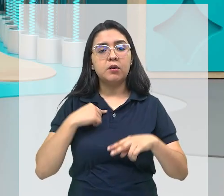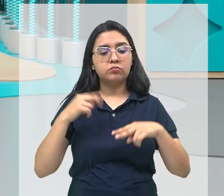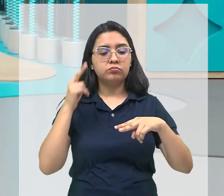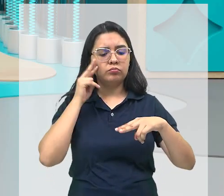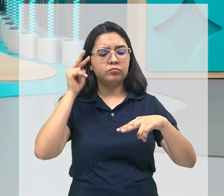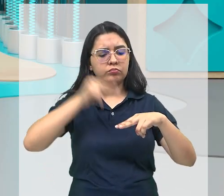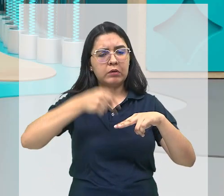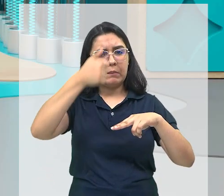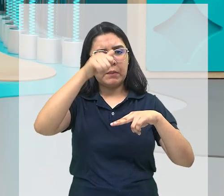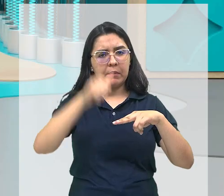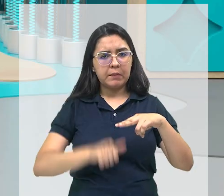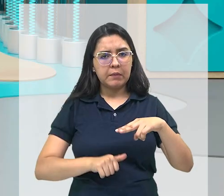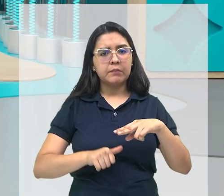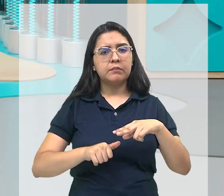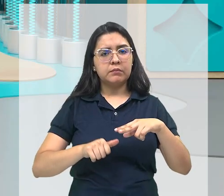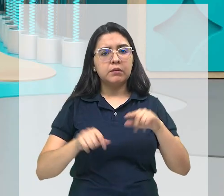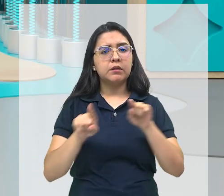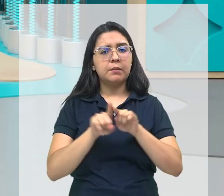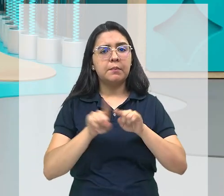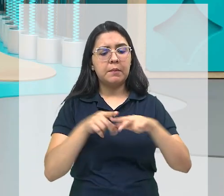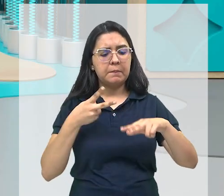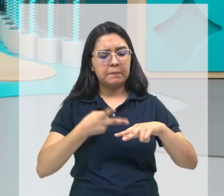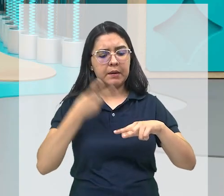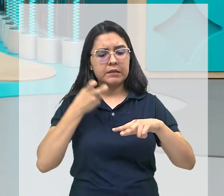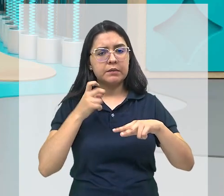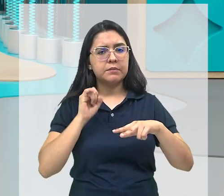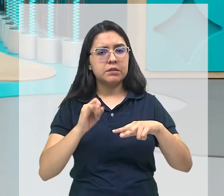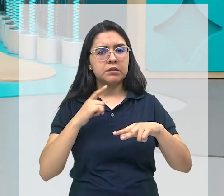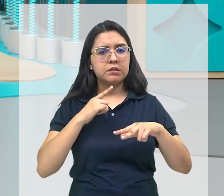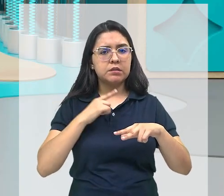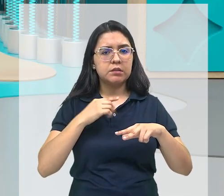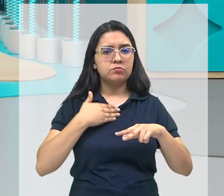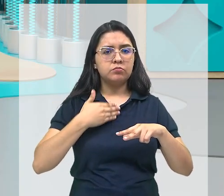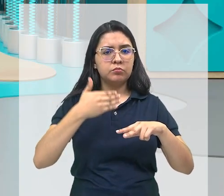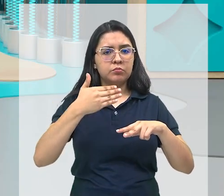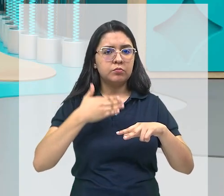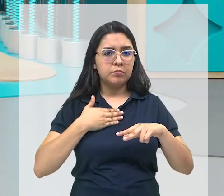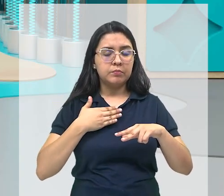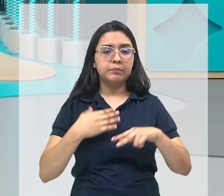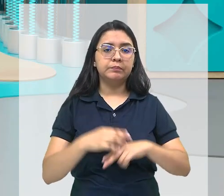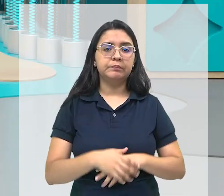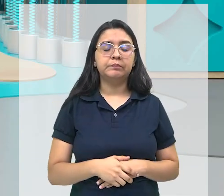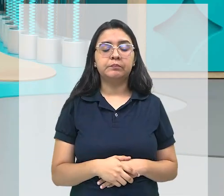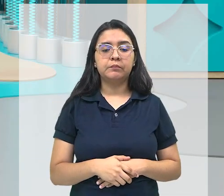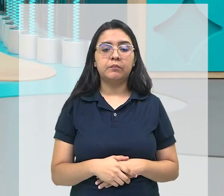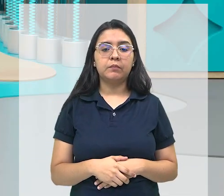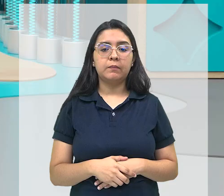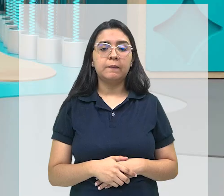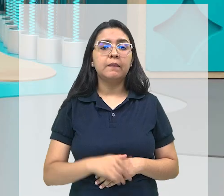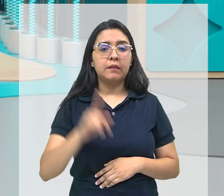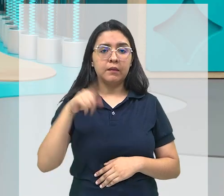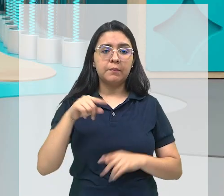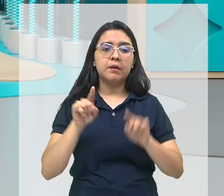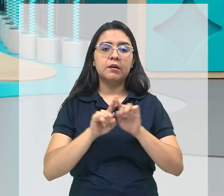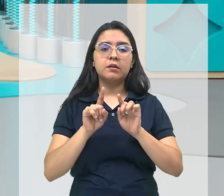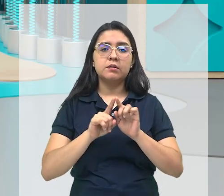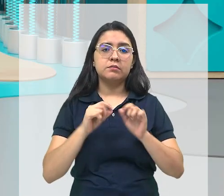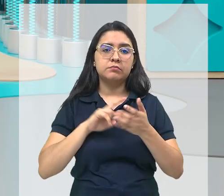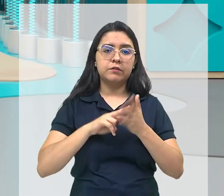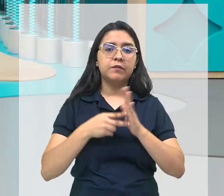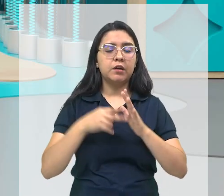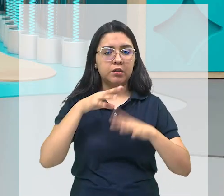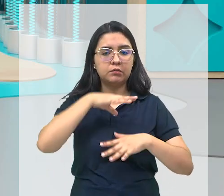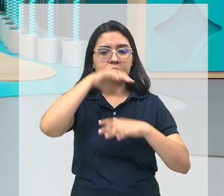vítima, porque assim você percebe também se está tendo elevação do tórax, né, que é um sinal também de